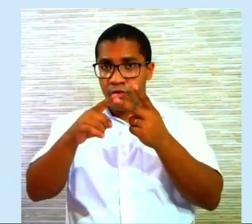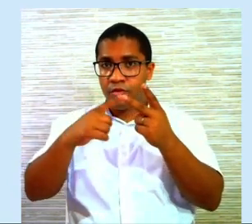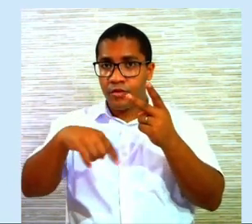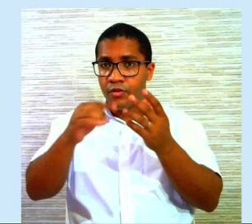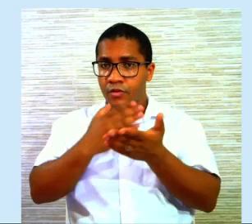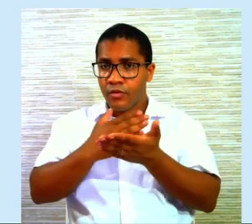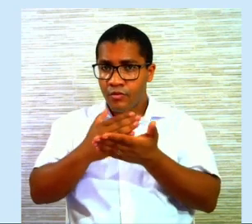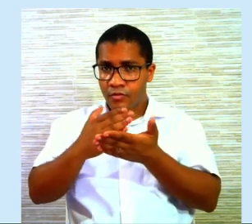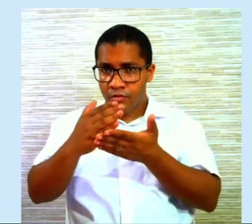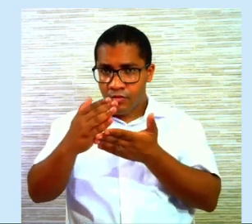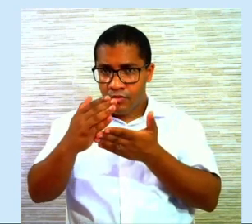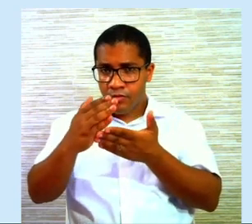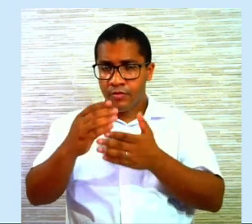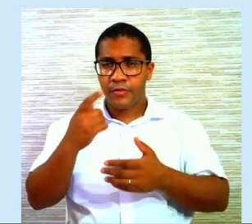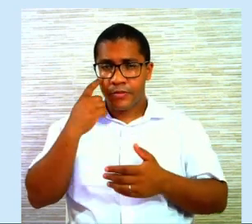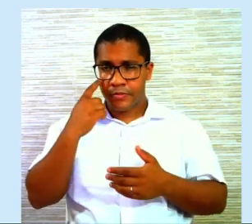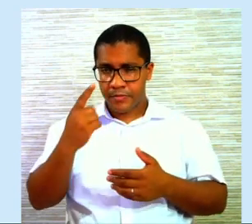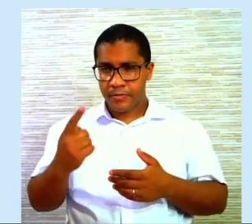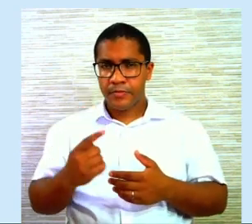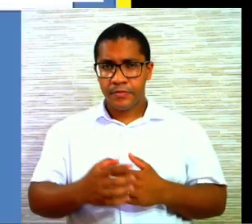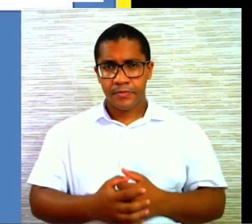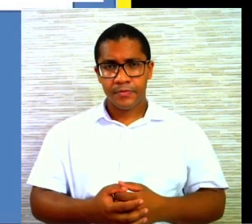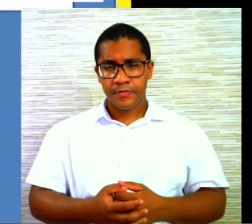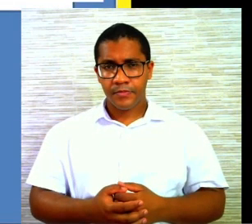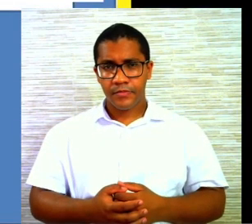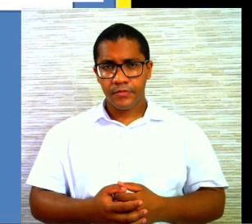refletir. Analisem o texto 2 na tela.